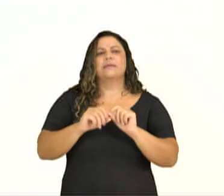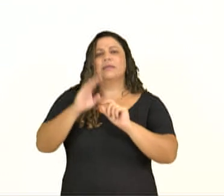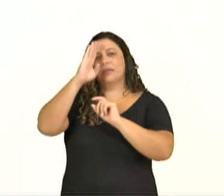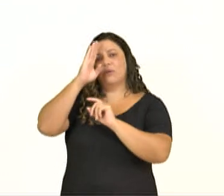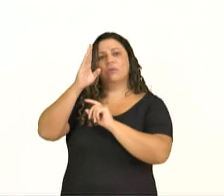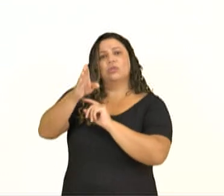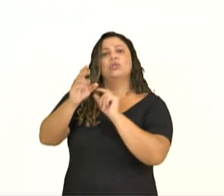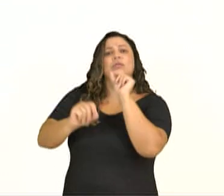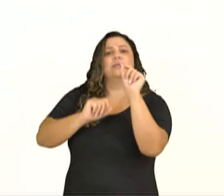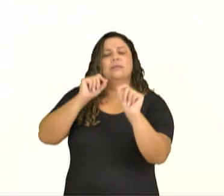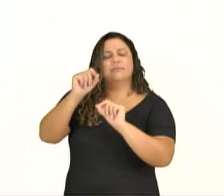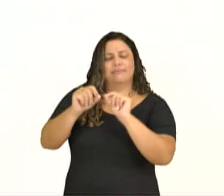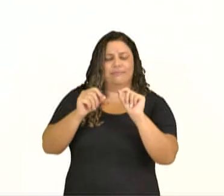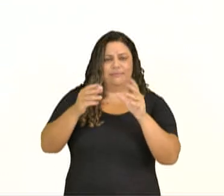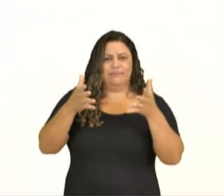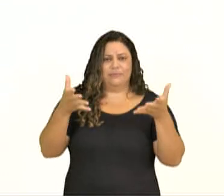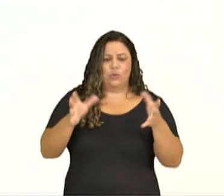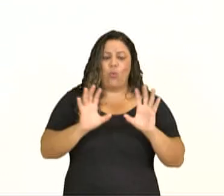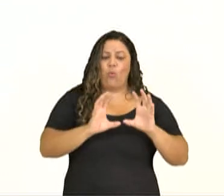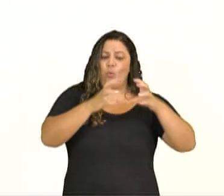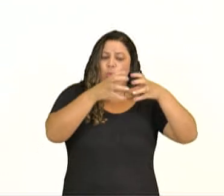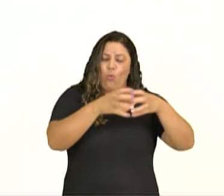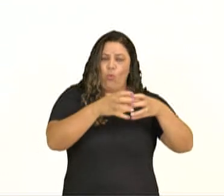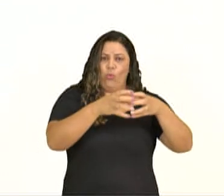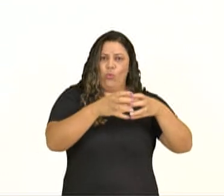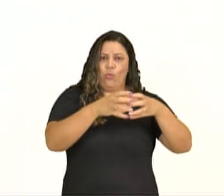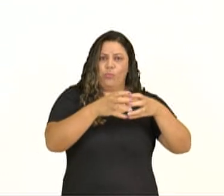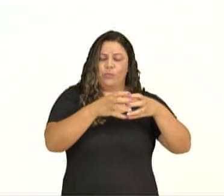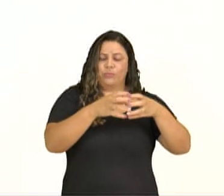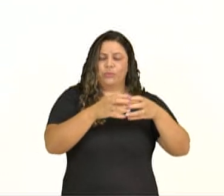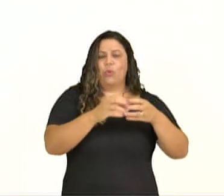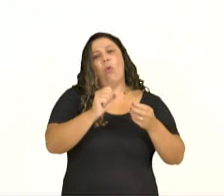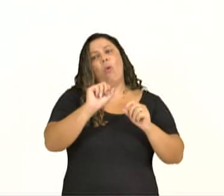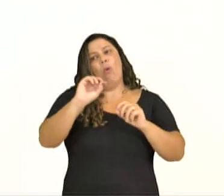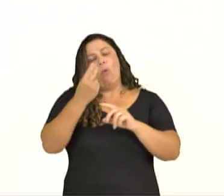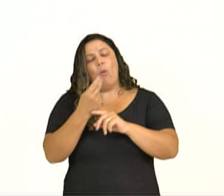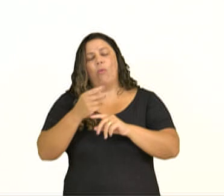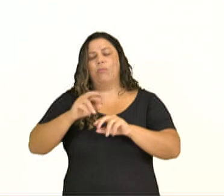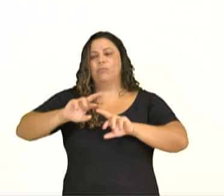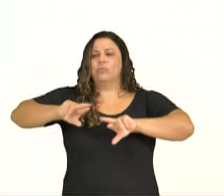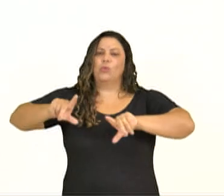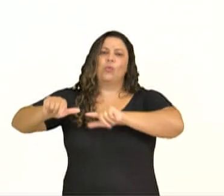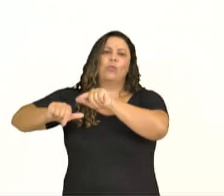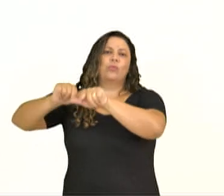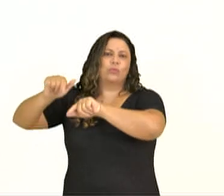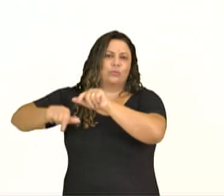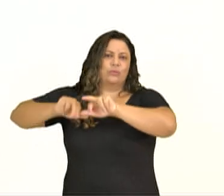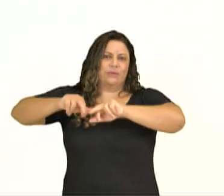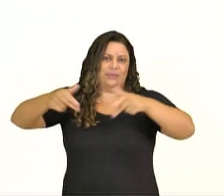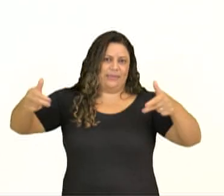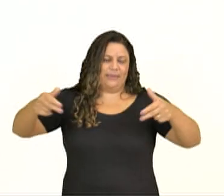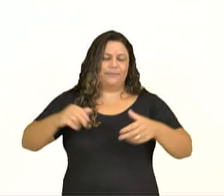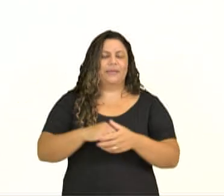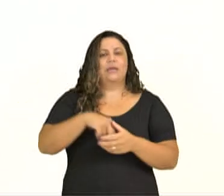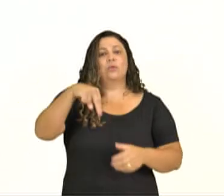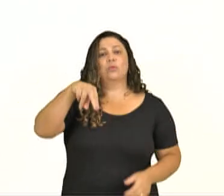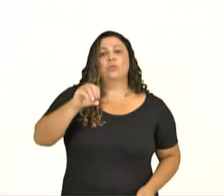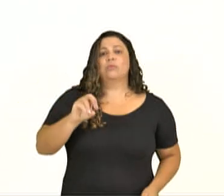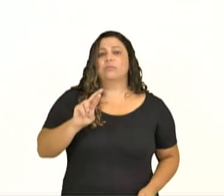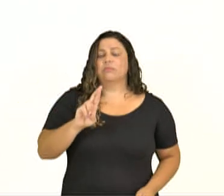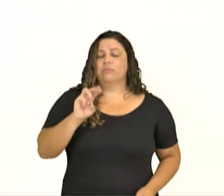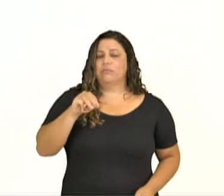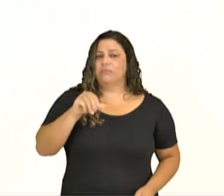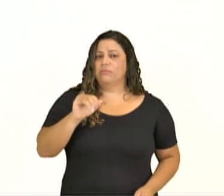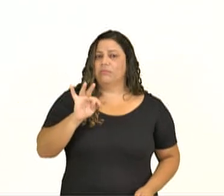a reger o funcionamento de um grupo ou de uma determinada atividade. Então, normativo é que estabelece